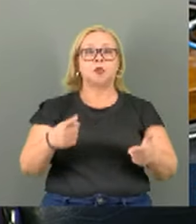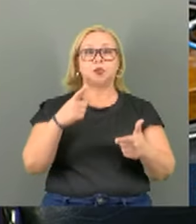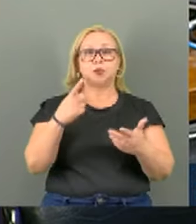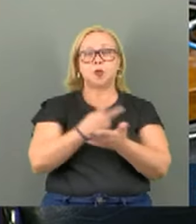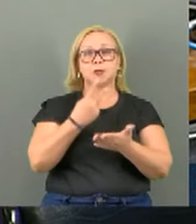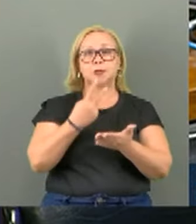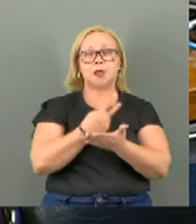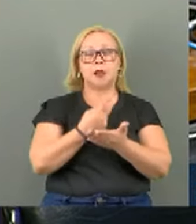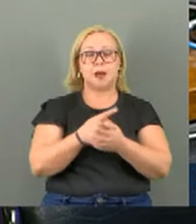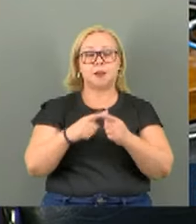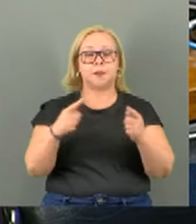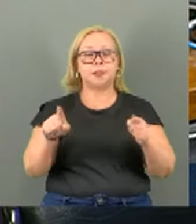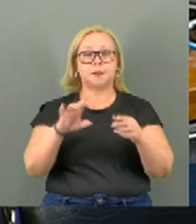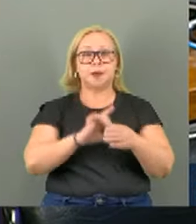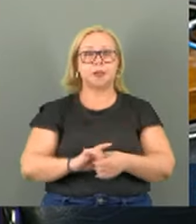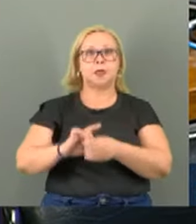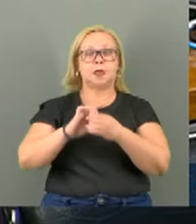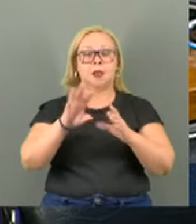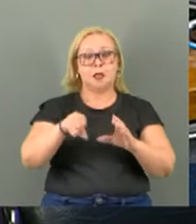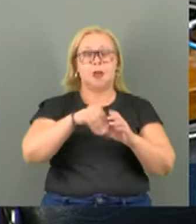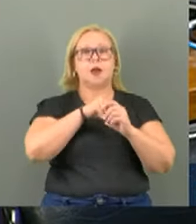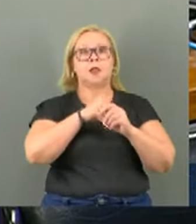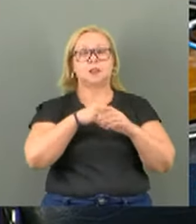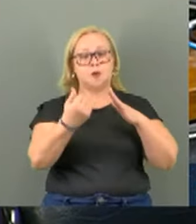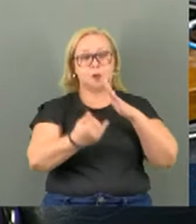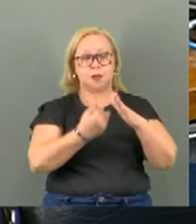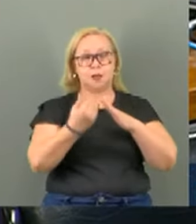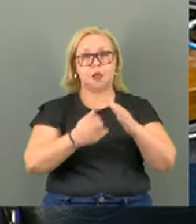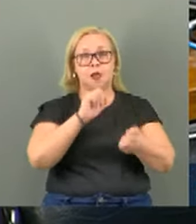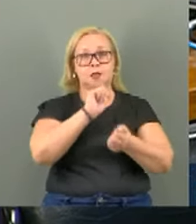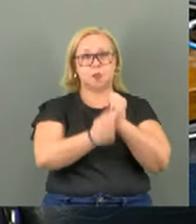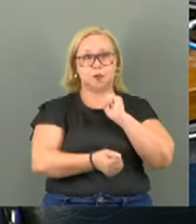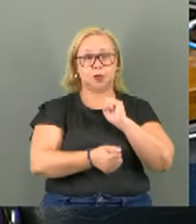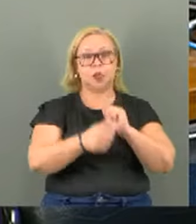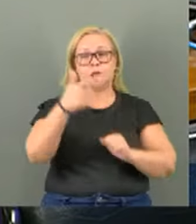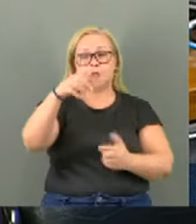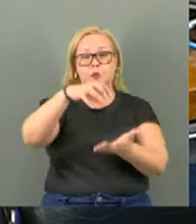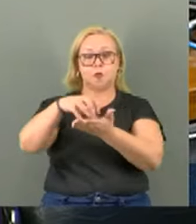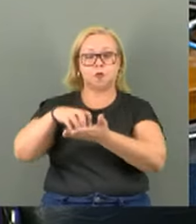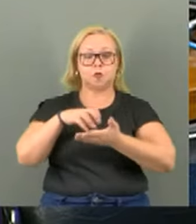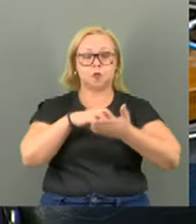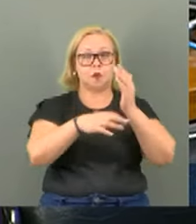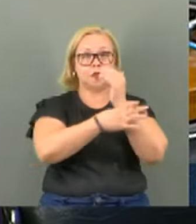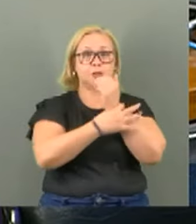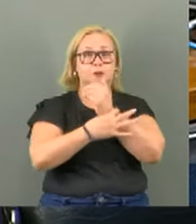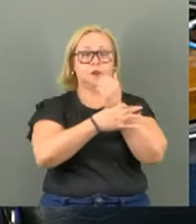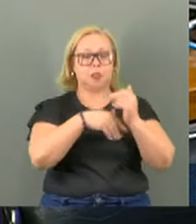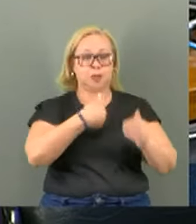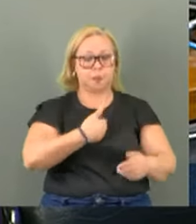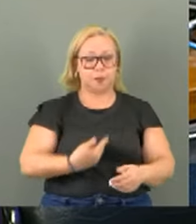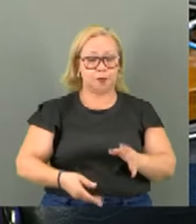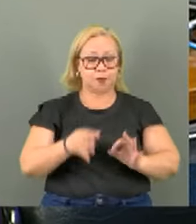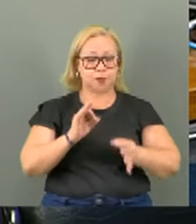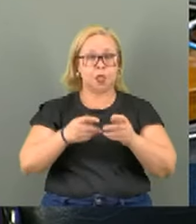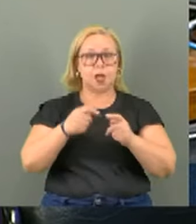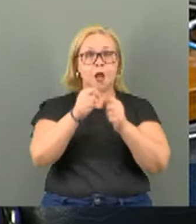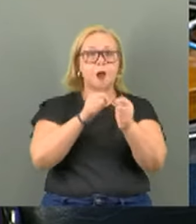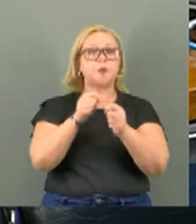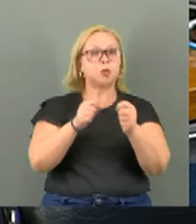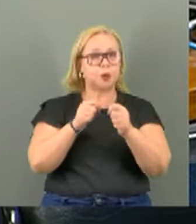a integração com entidades esportivas e outros órgãos de segurança pública e justiça para